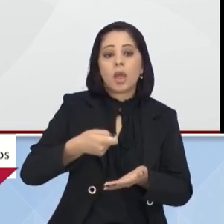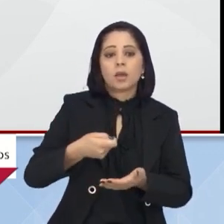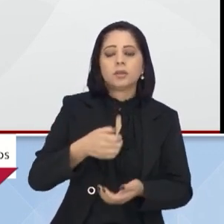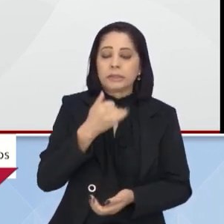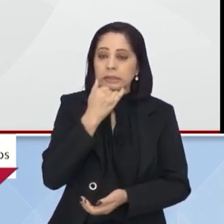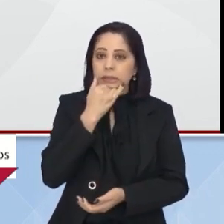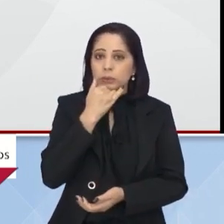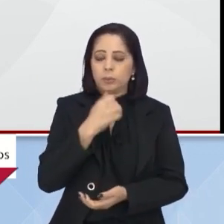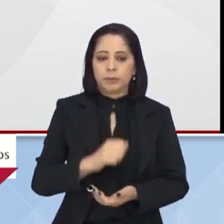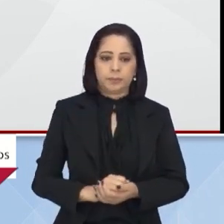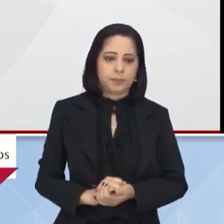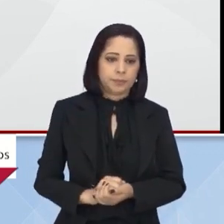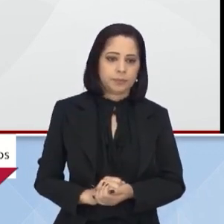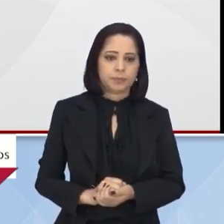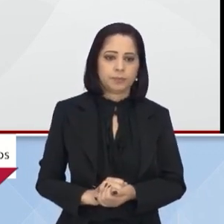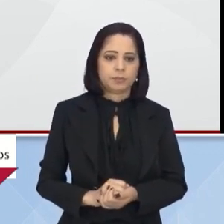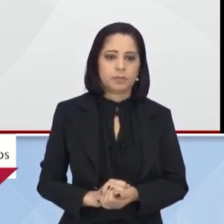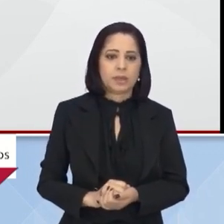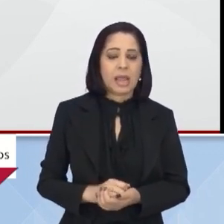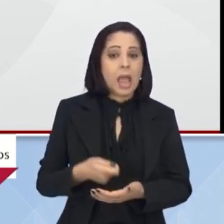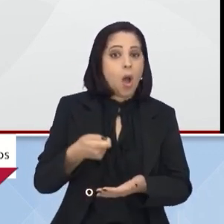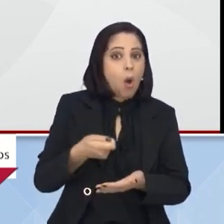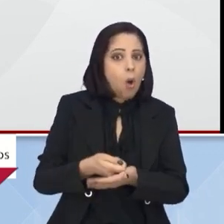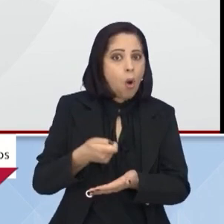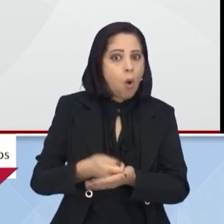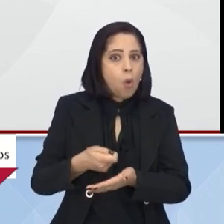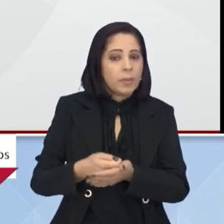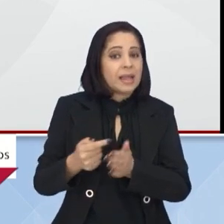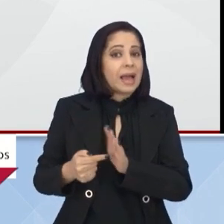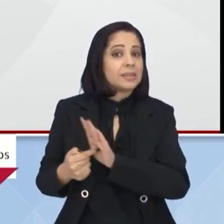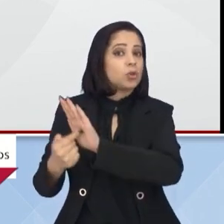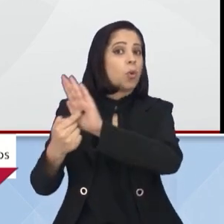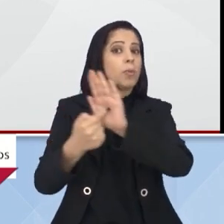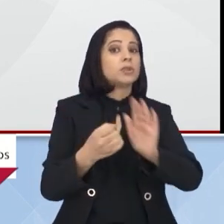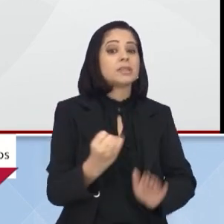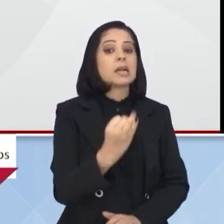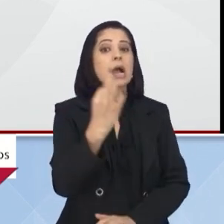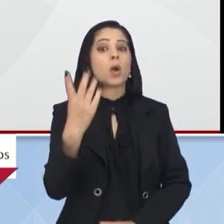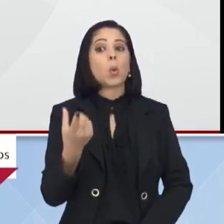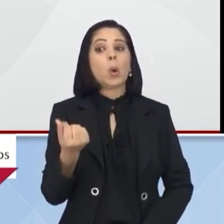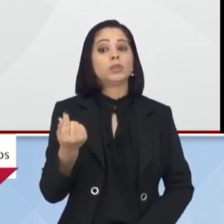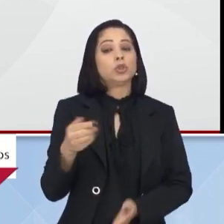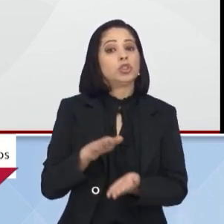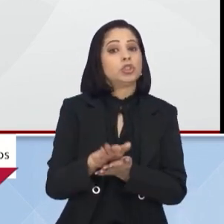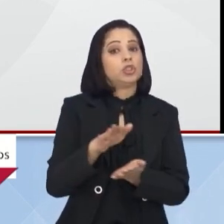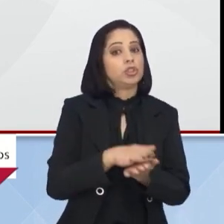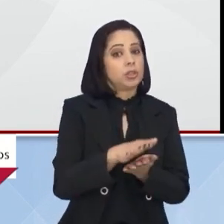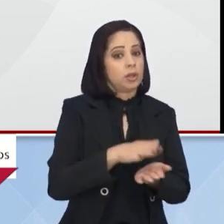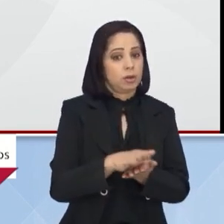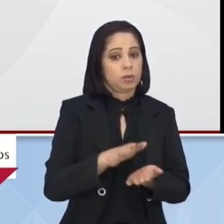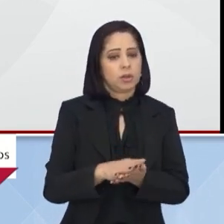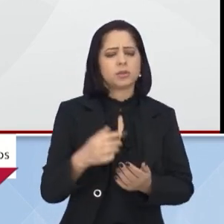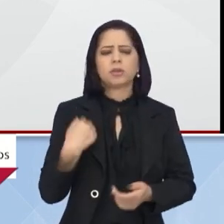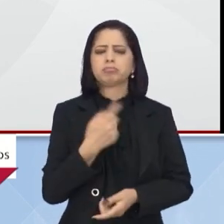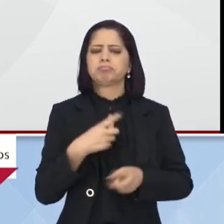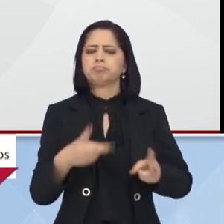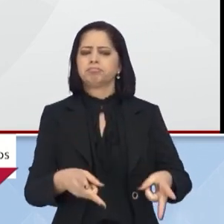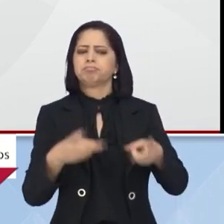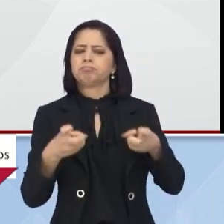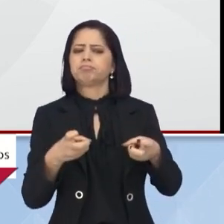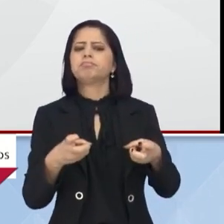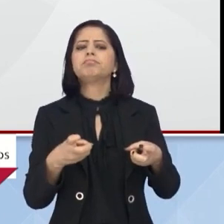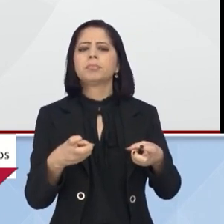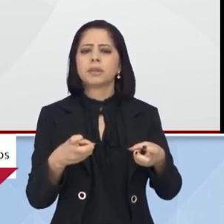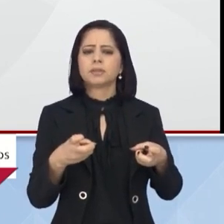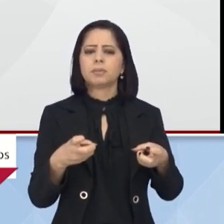desculpa de apresentação de custos unitários relacionados às metas e a gente identificou uma dificuldade muito